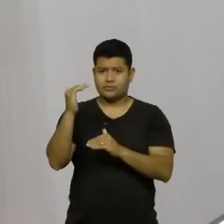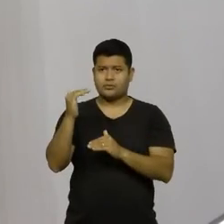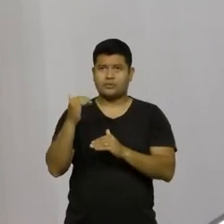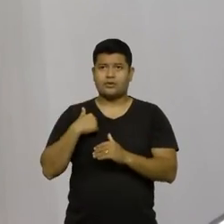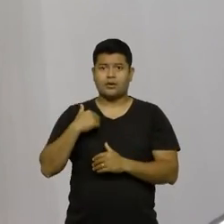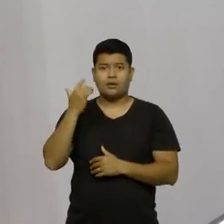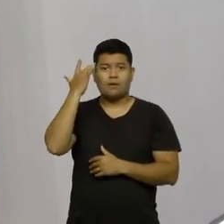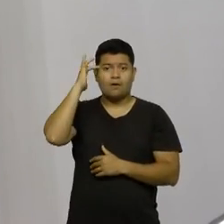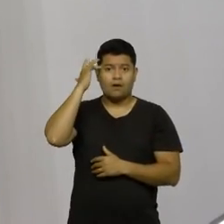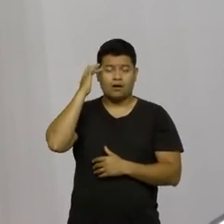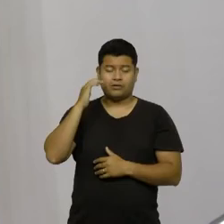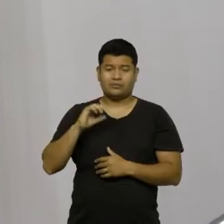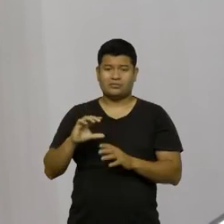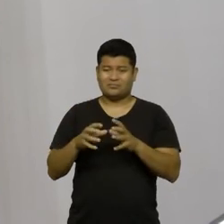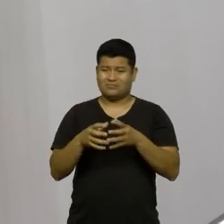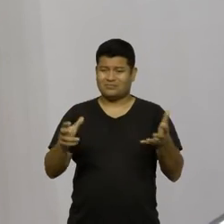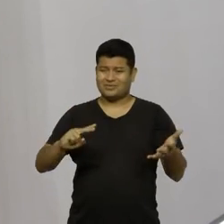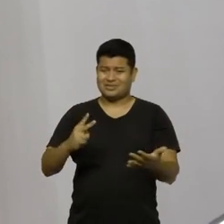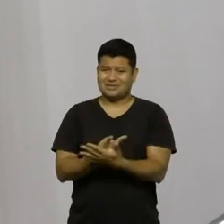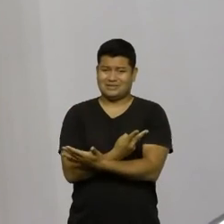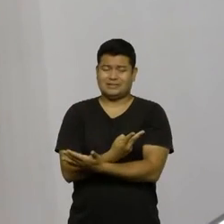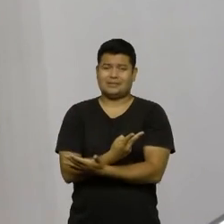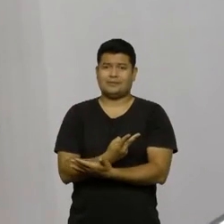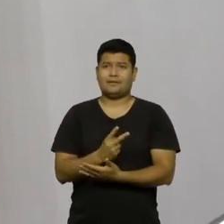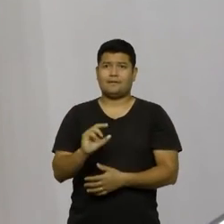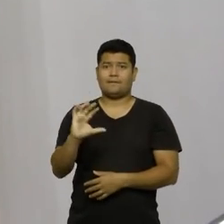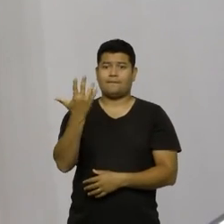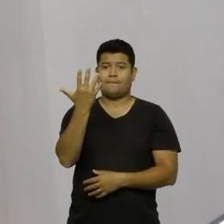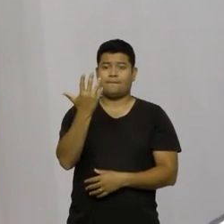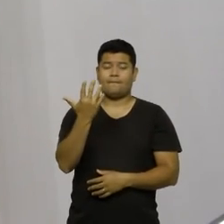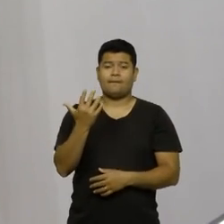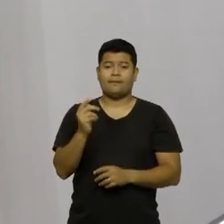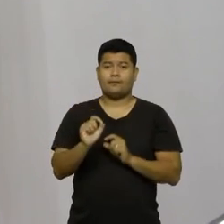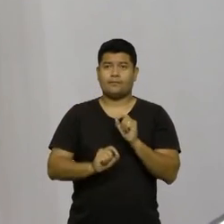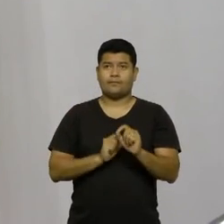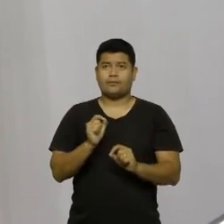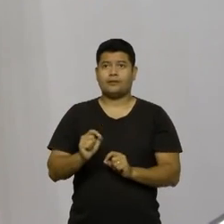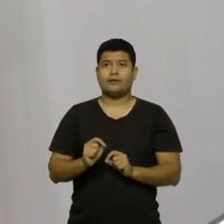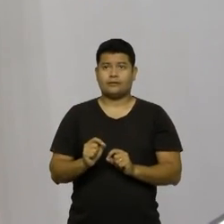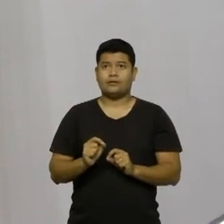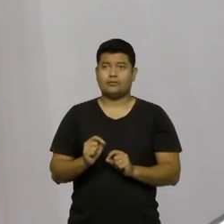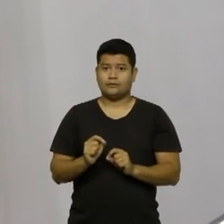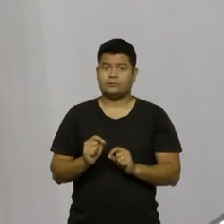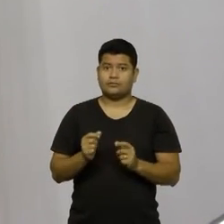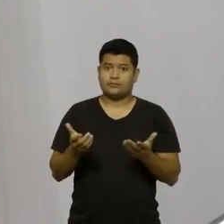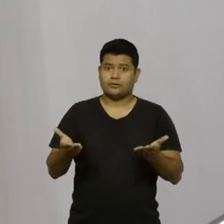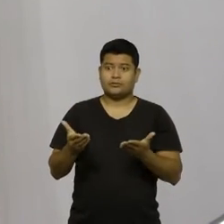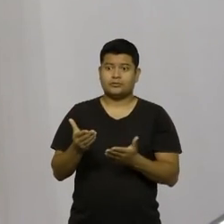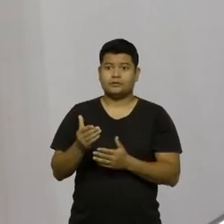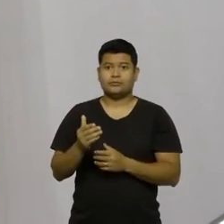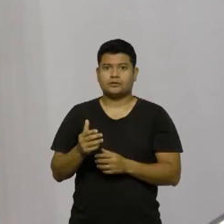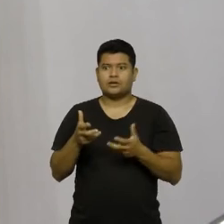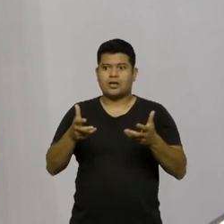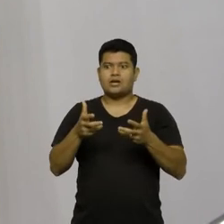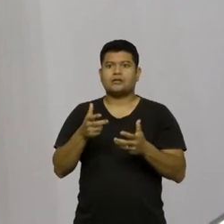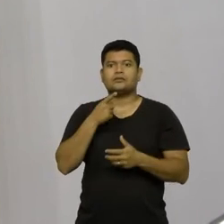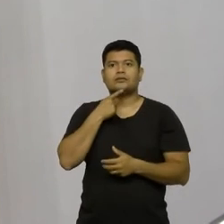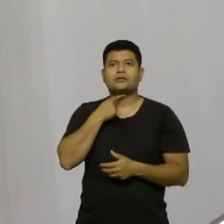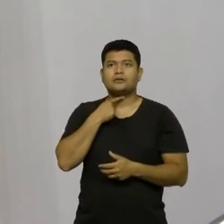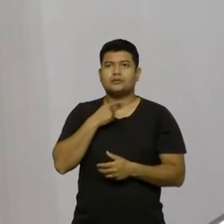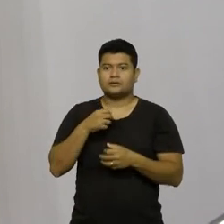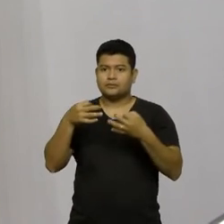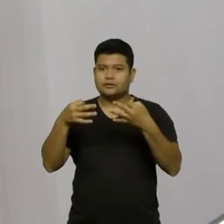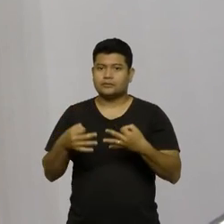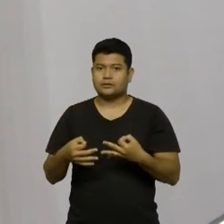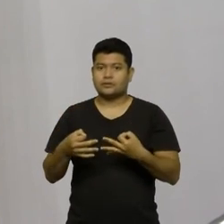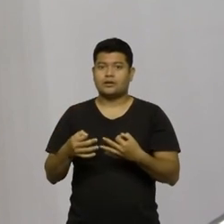acho que o grande erro que aconteceu, que foi na intenção de acertar, foi em